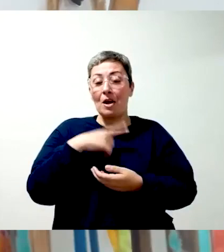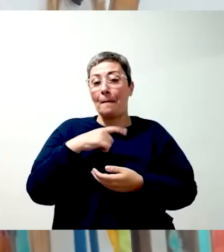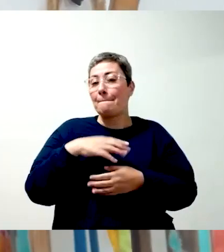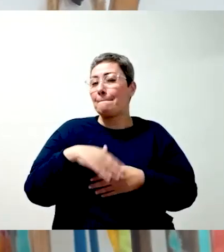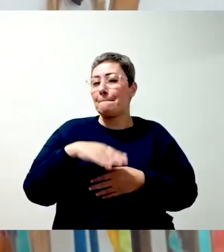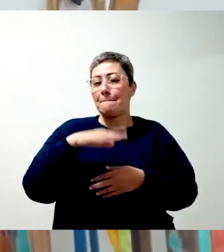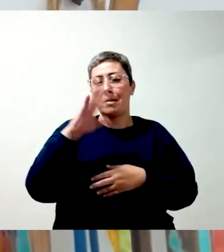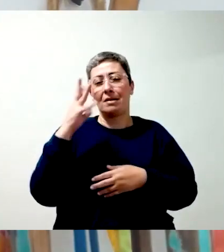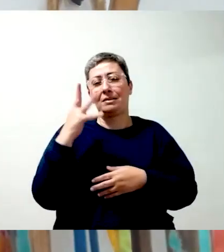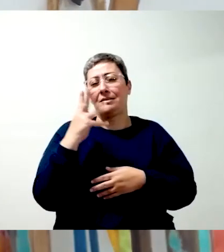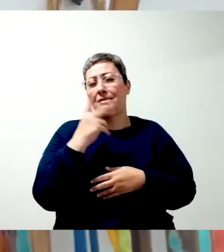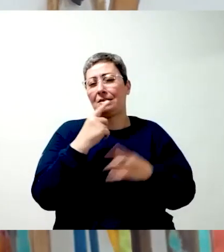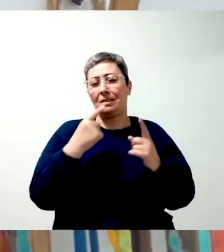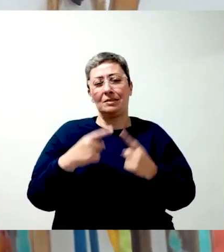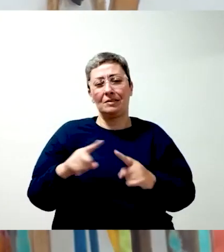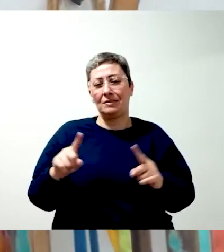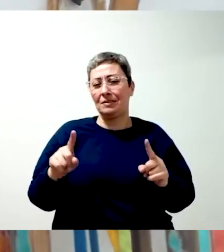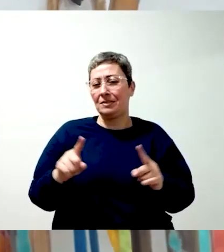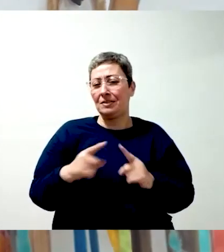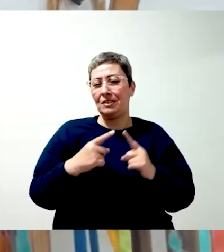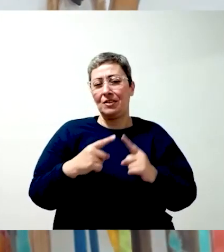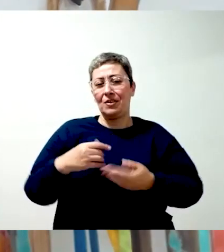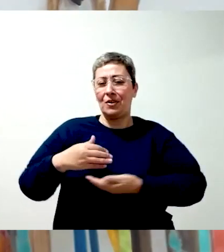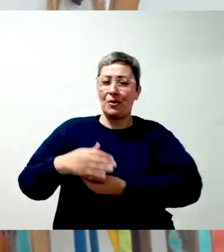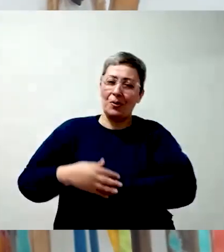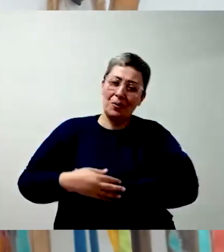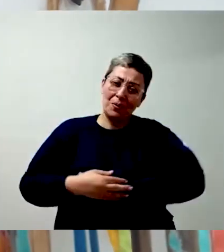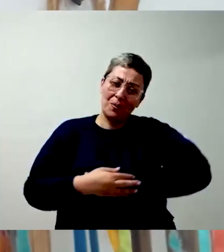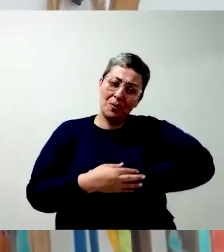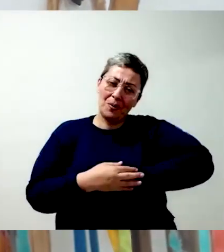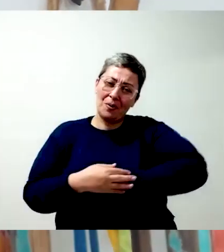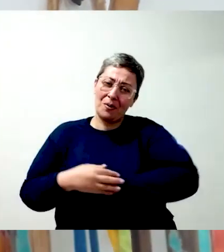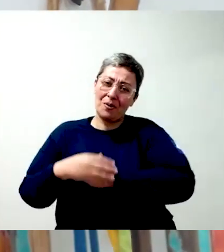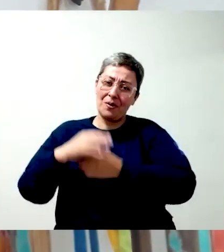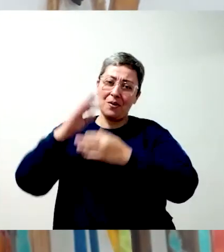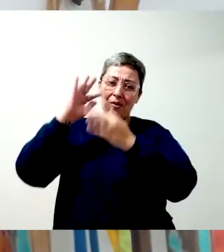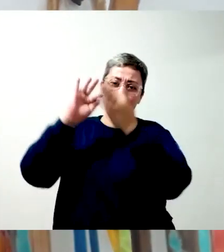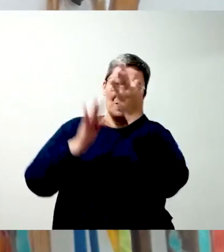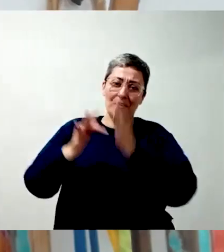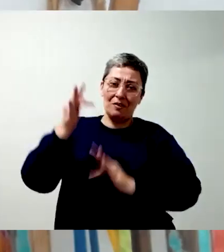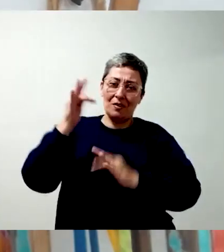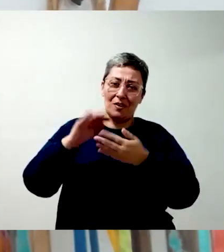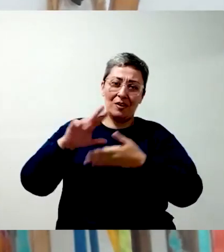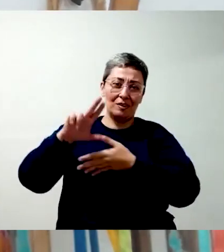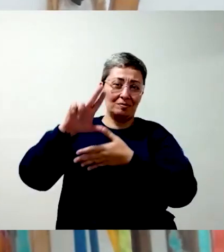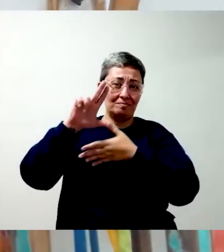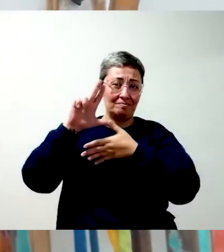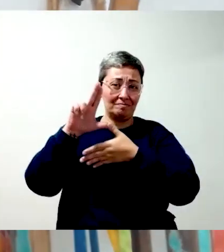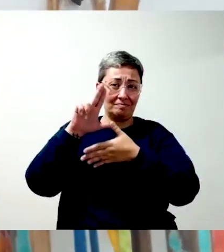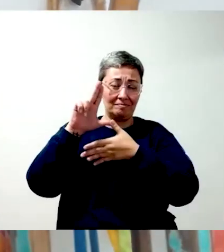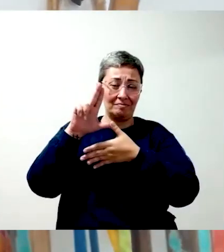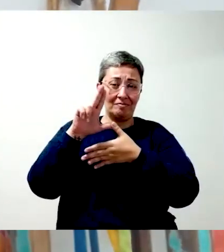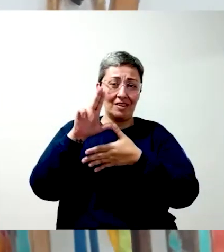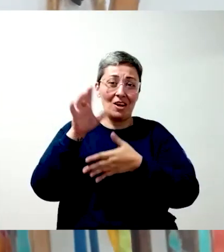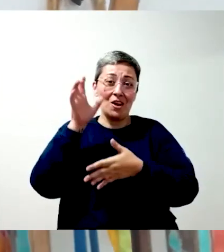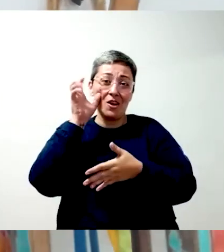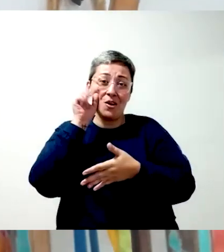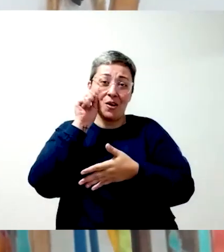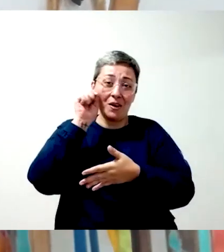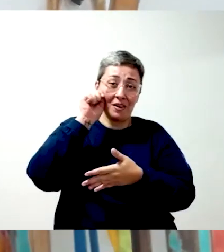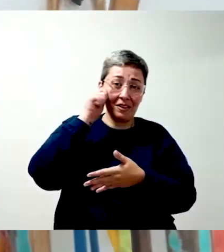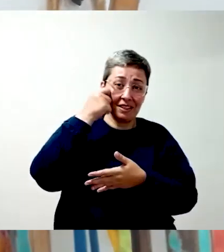Uma das mais belas canções de ninar do folclore latino-americano.